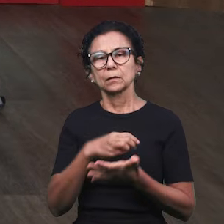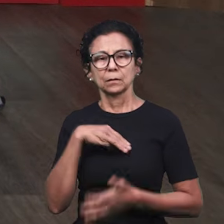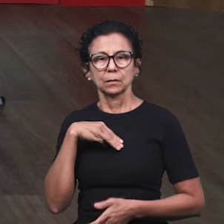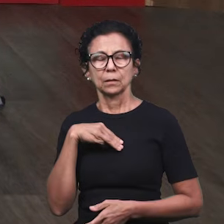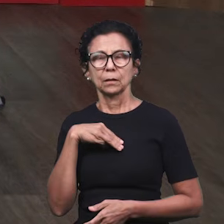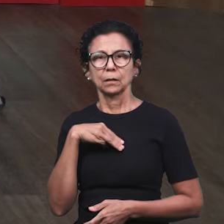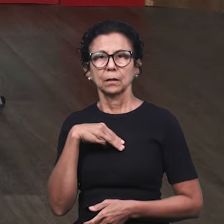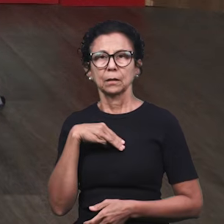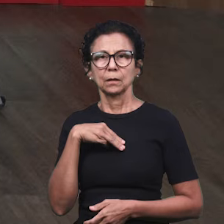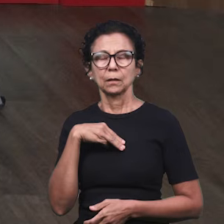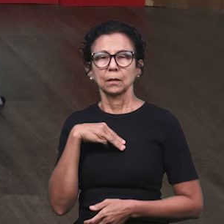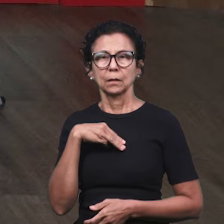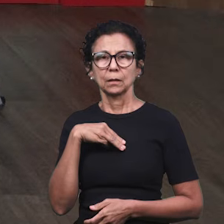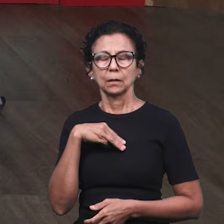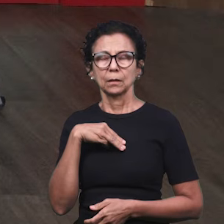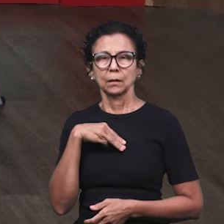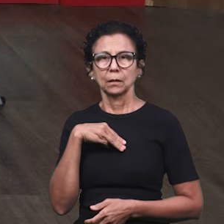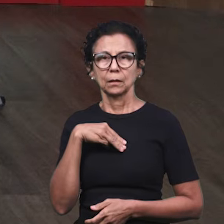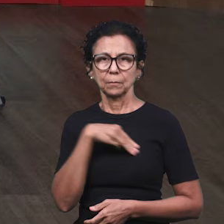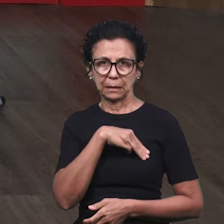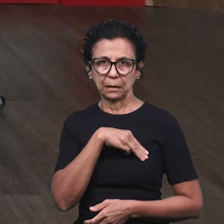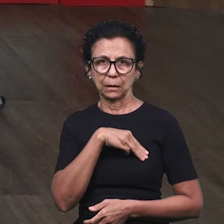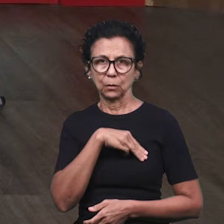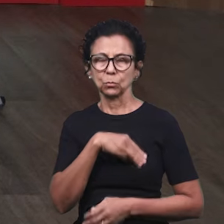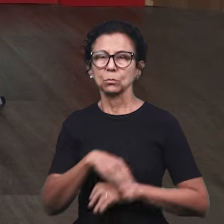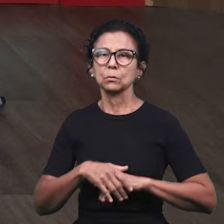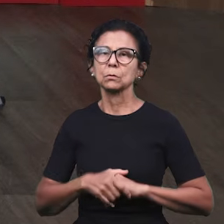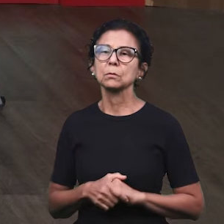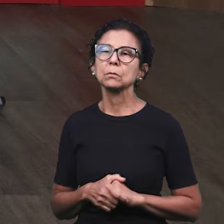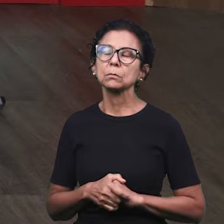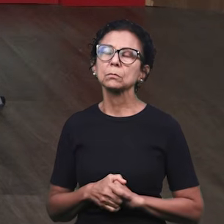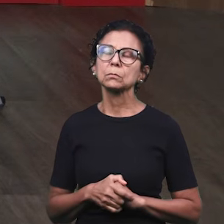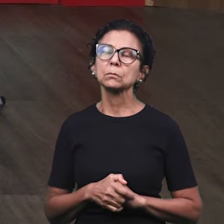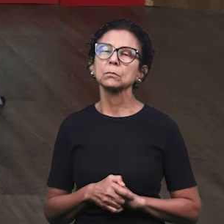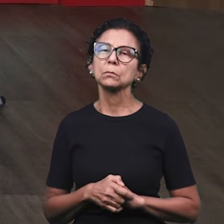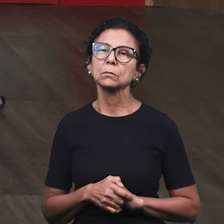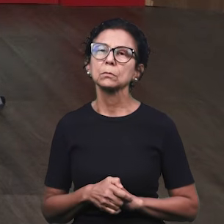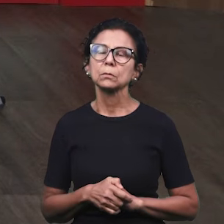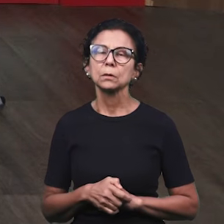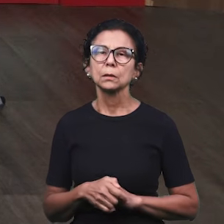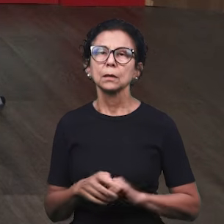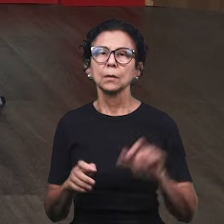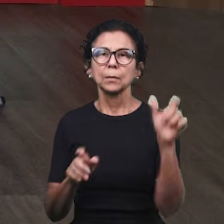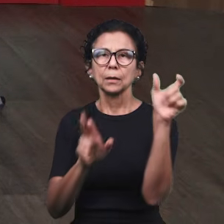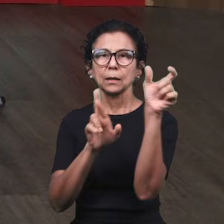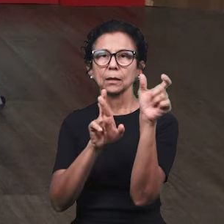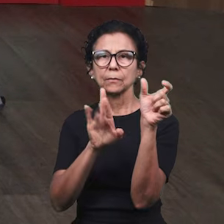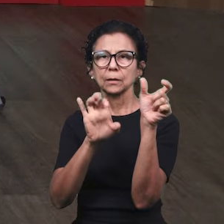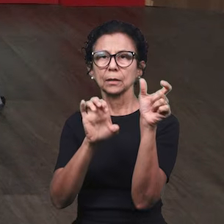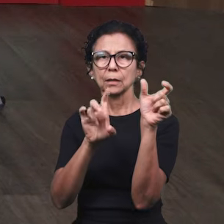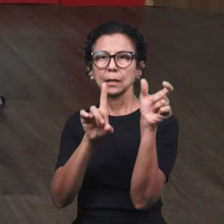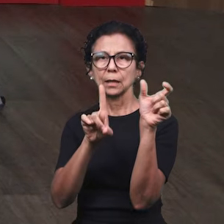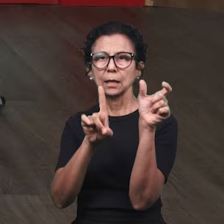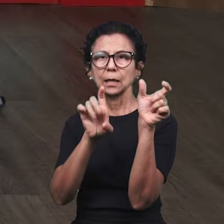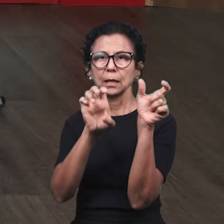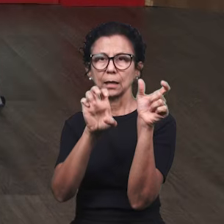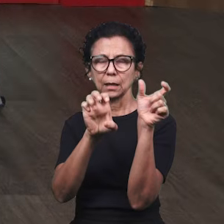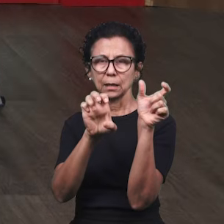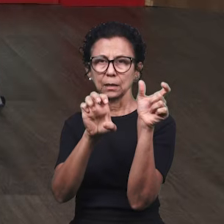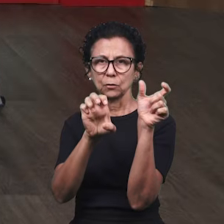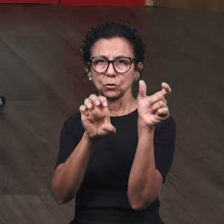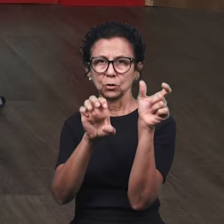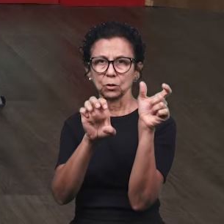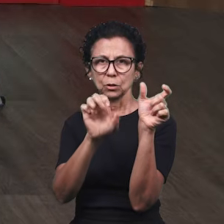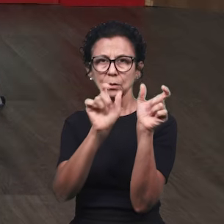rede, três palavras diferentes, né? Uma palavra é diktion, que é